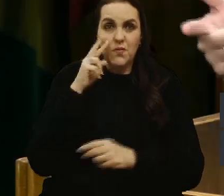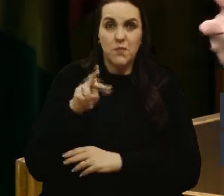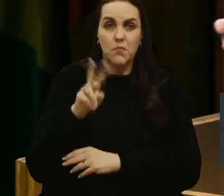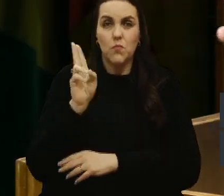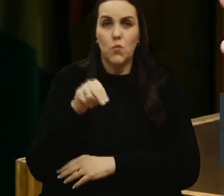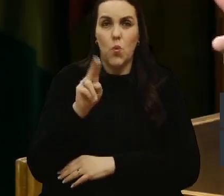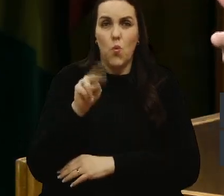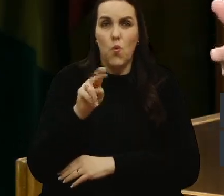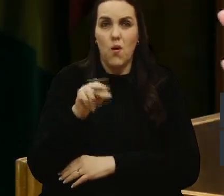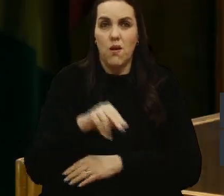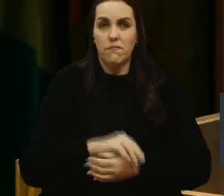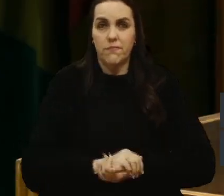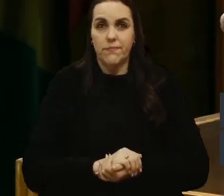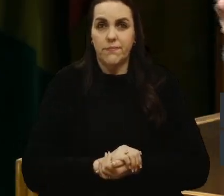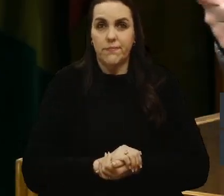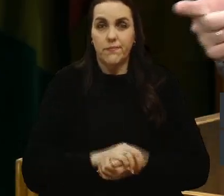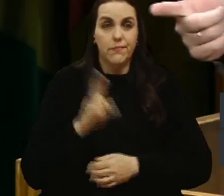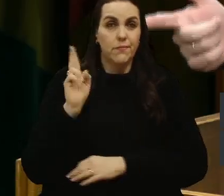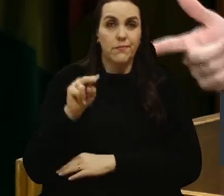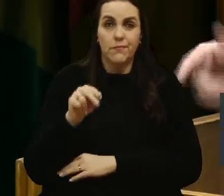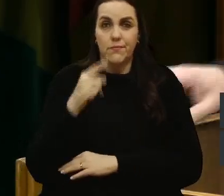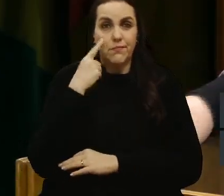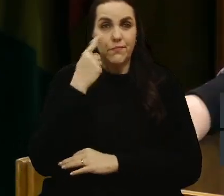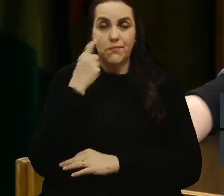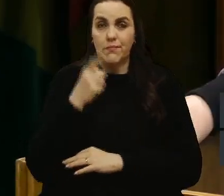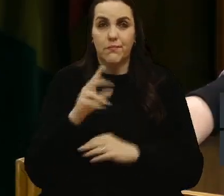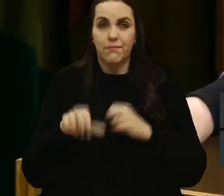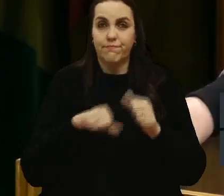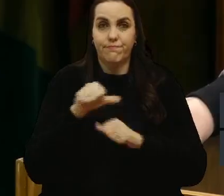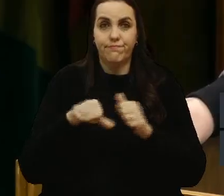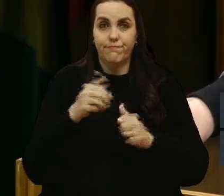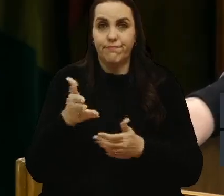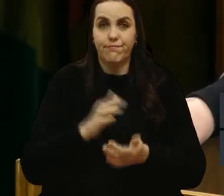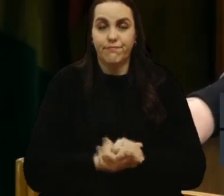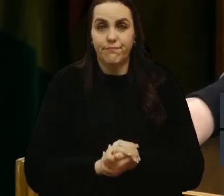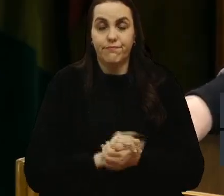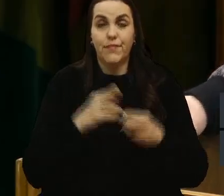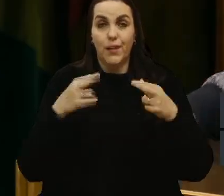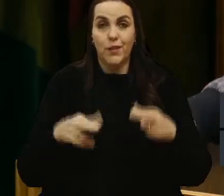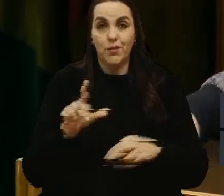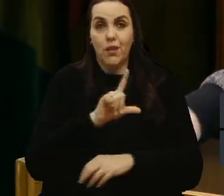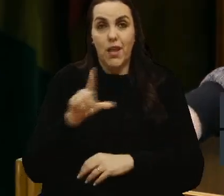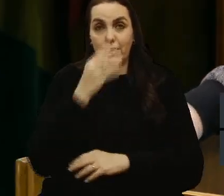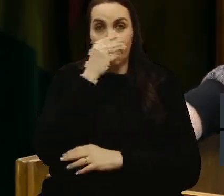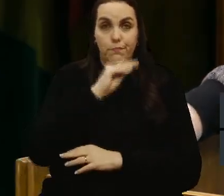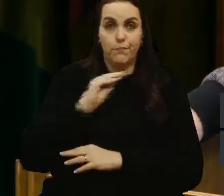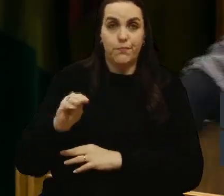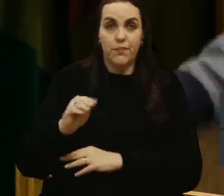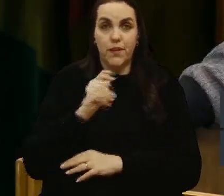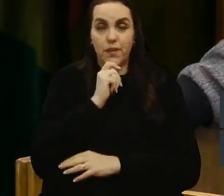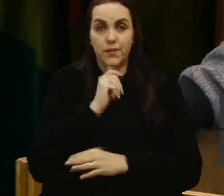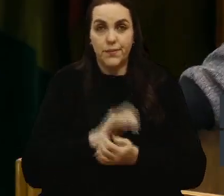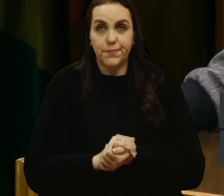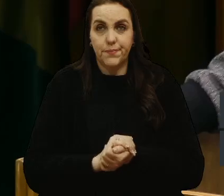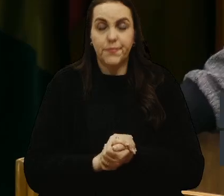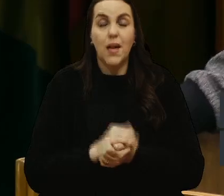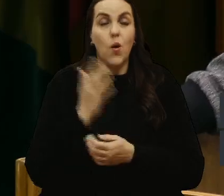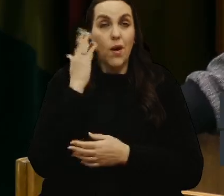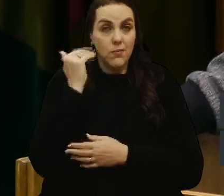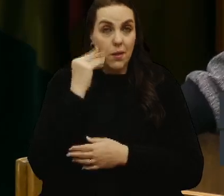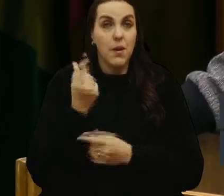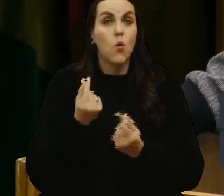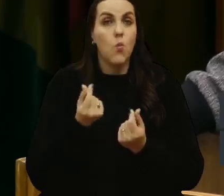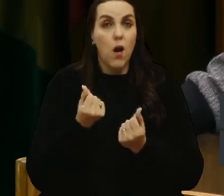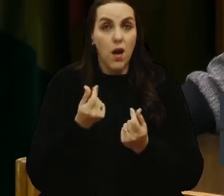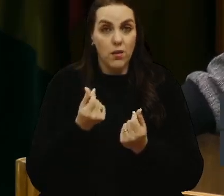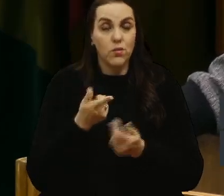Nunca. Nunca vimos nenhuma alteração. E a Zona Leste continua esquecida. Eu quero saber quanto custou, vereadora Daiane, e